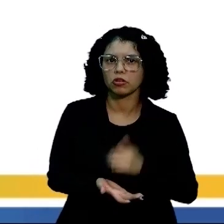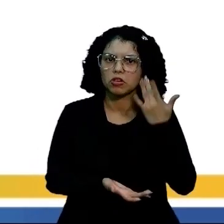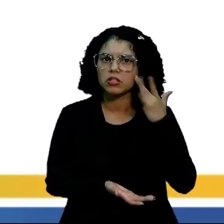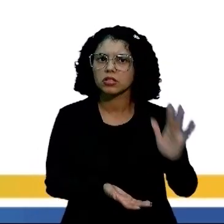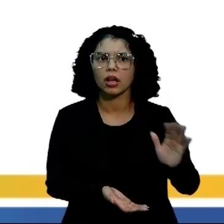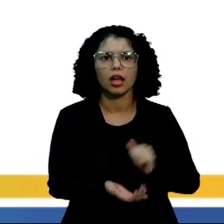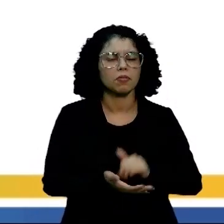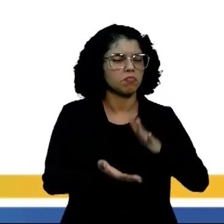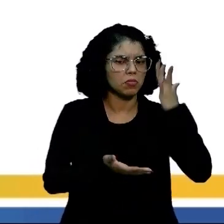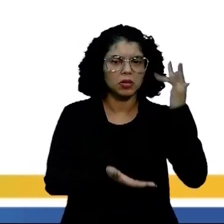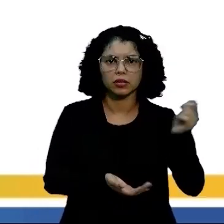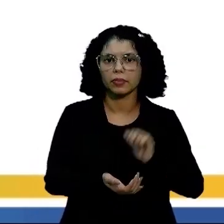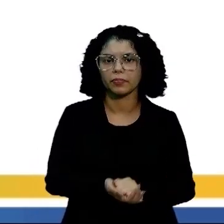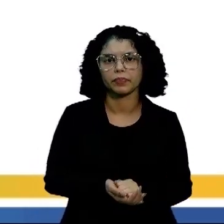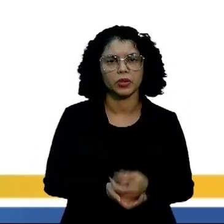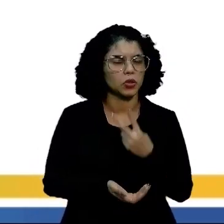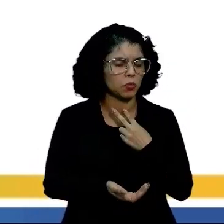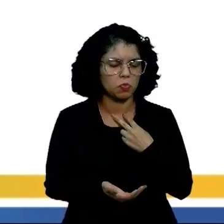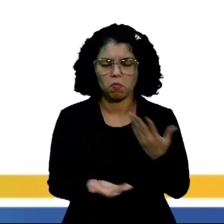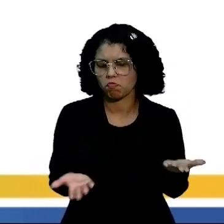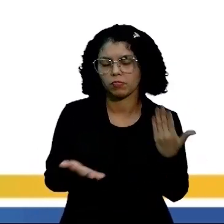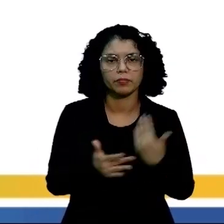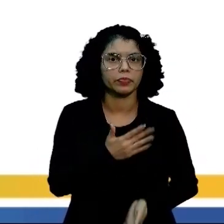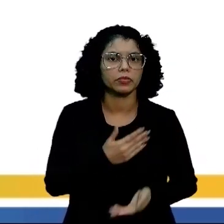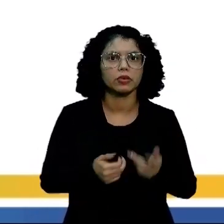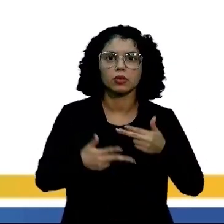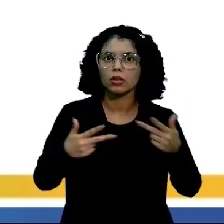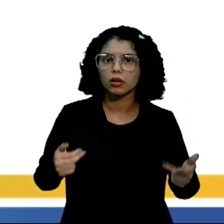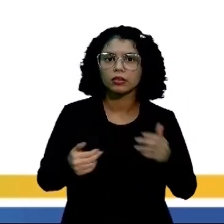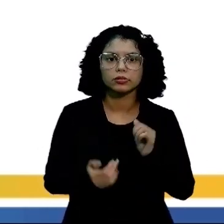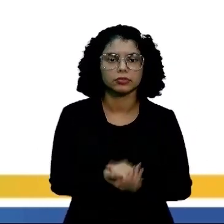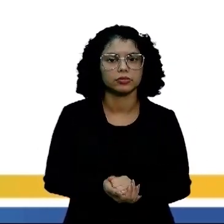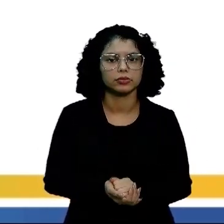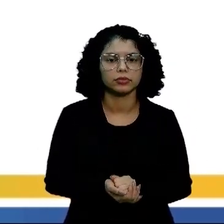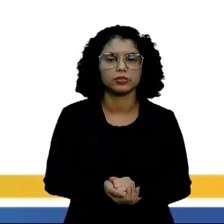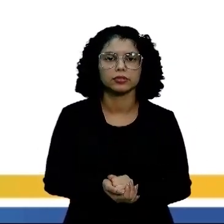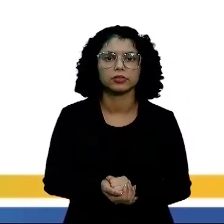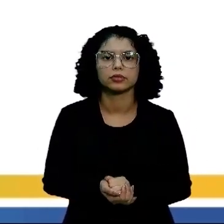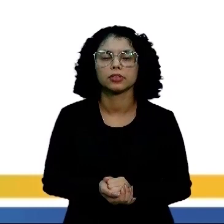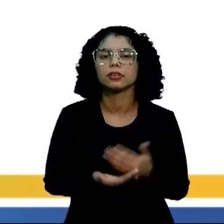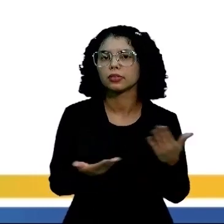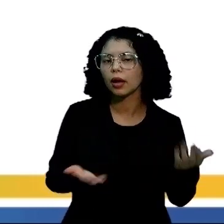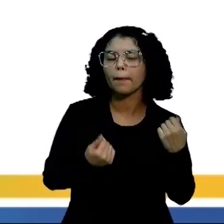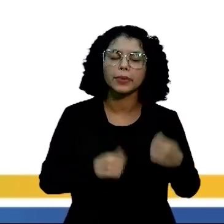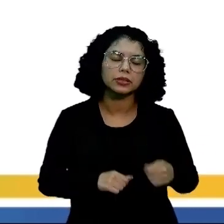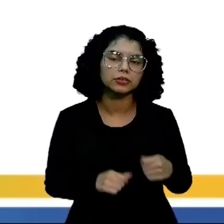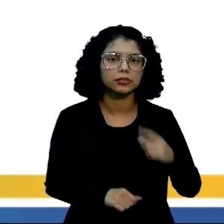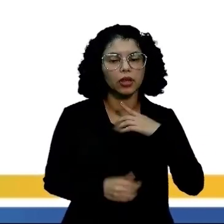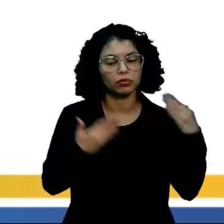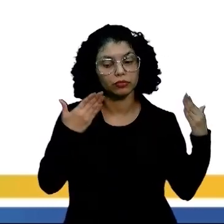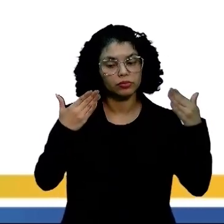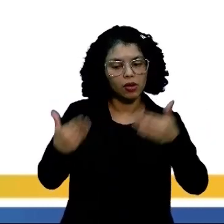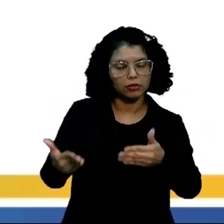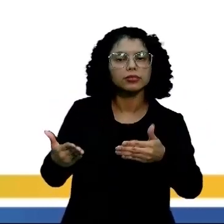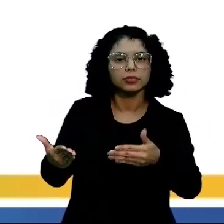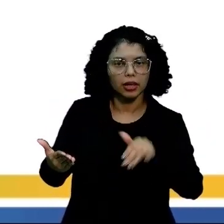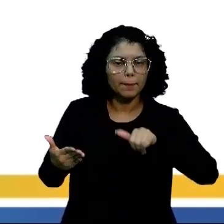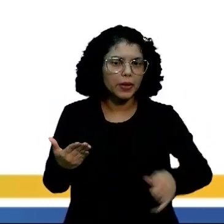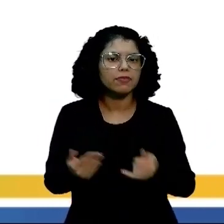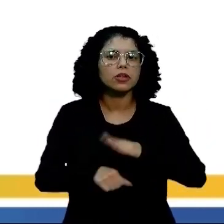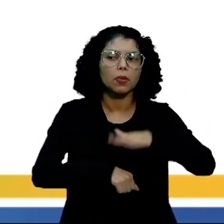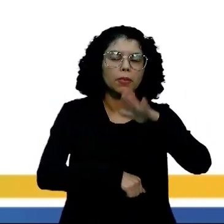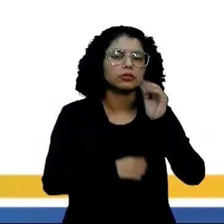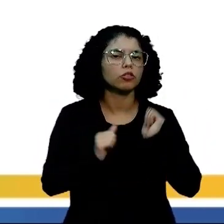amanhã é incerto, eu não posso perder tempo com coisas vãs, supérfluas, né? Eu preciso aproveitar